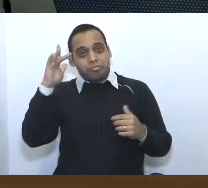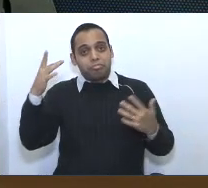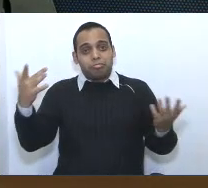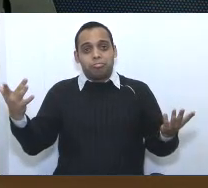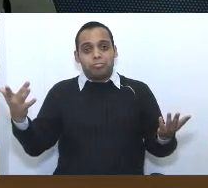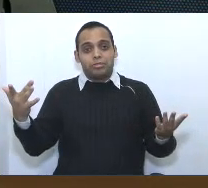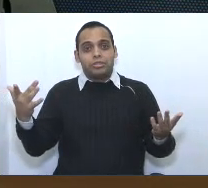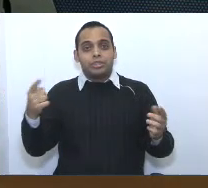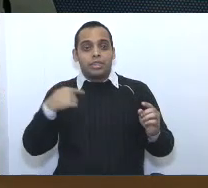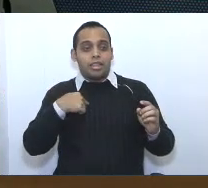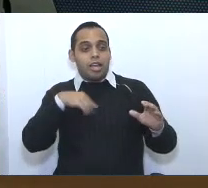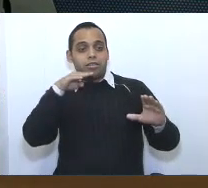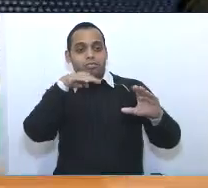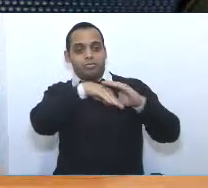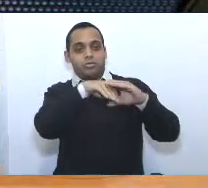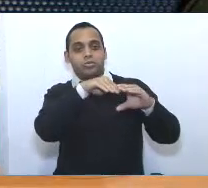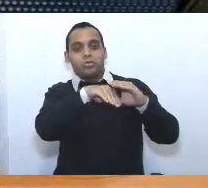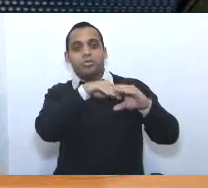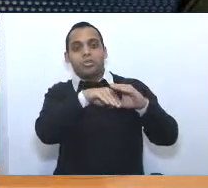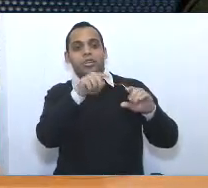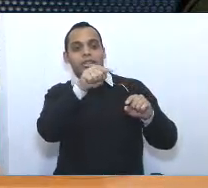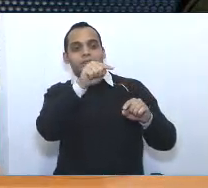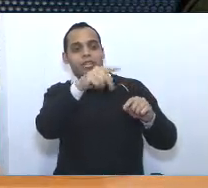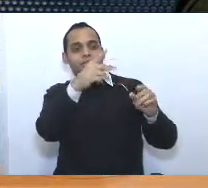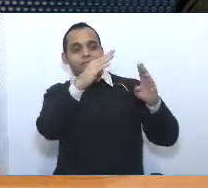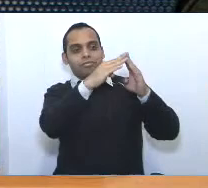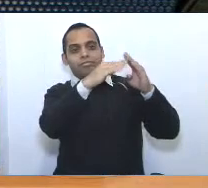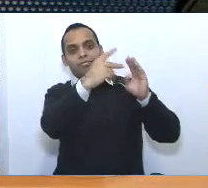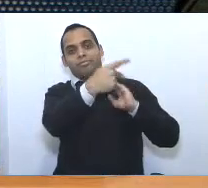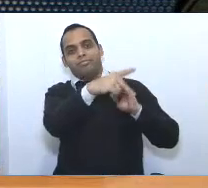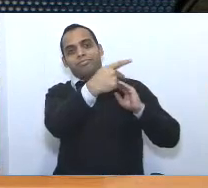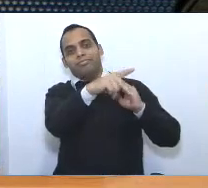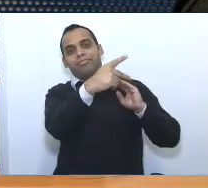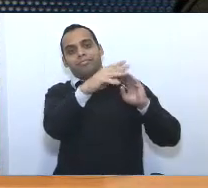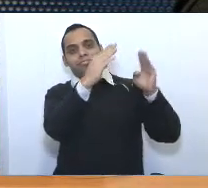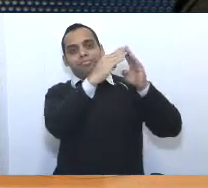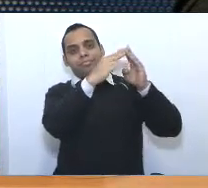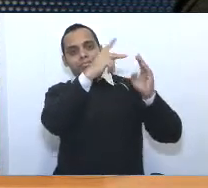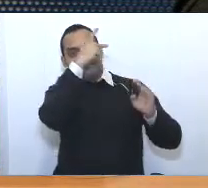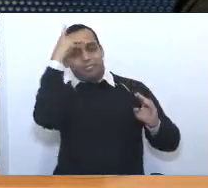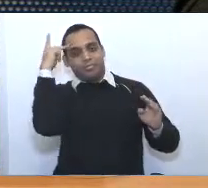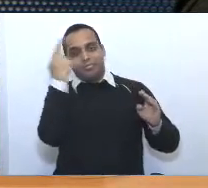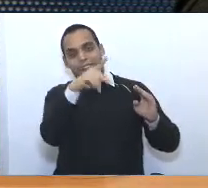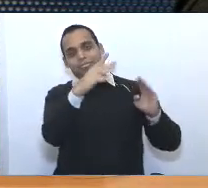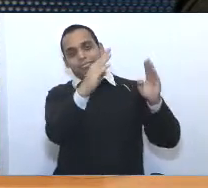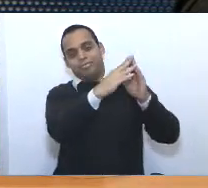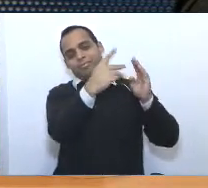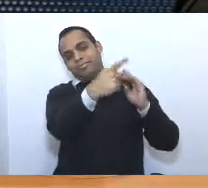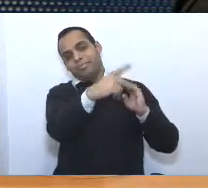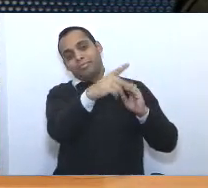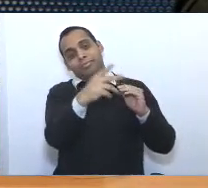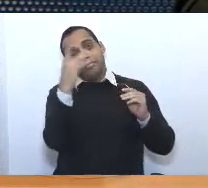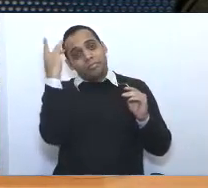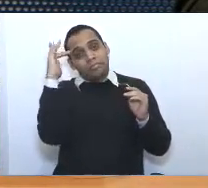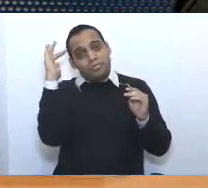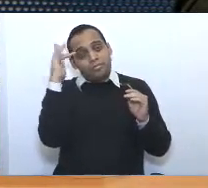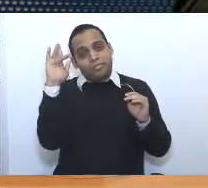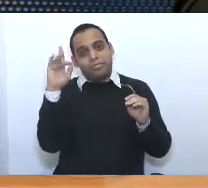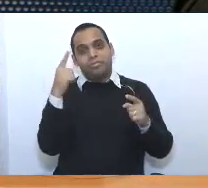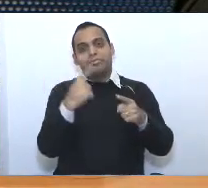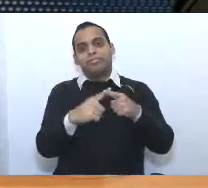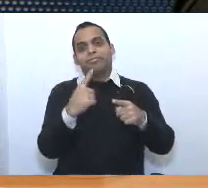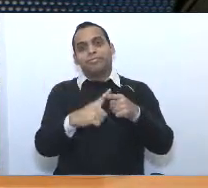a instalação, não é isso, da Bandeirantes, que você, eu realmente não tenho esta informação. Eu pedi para que eles